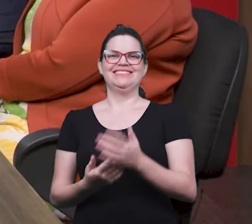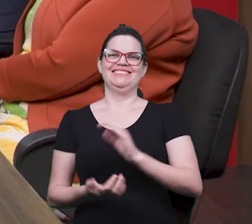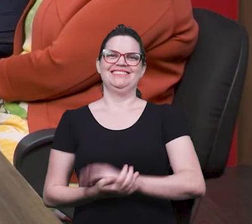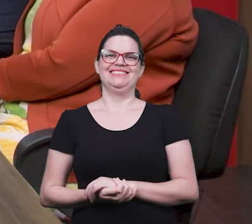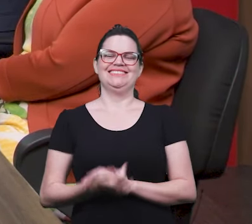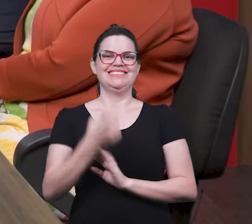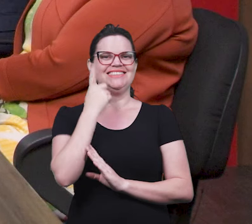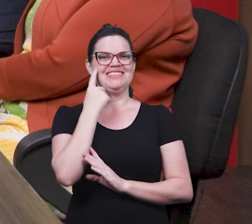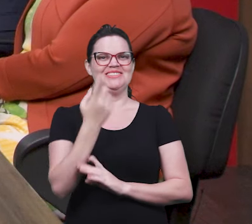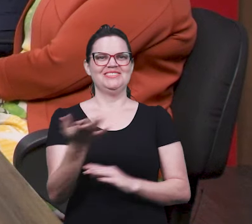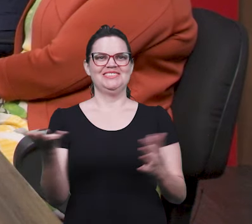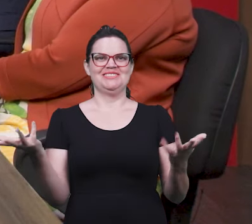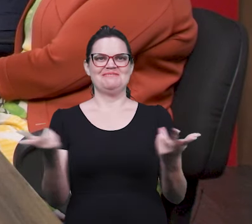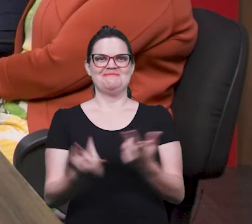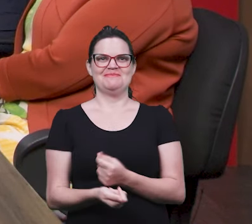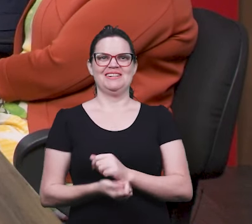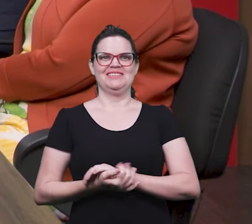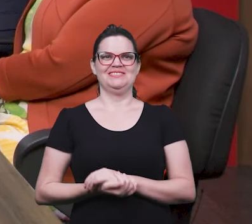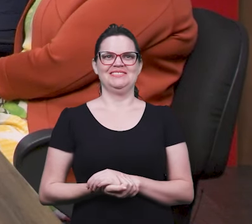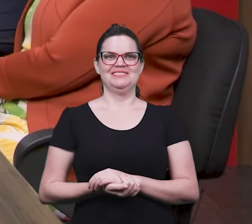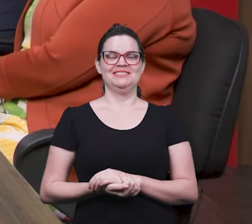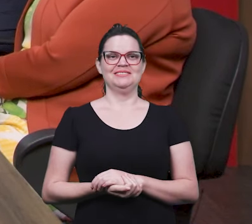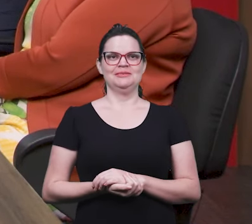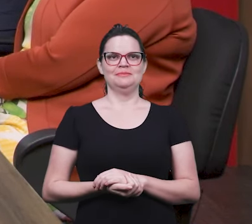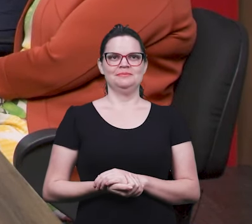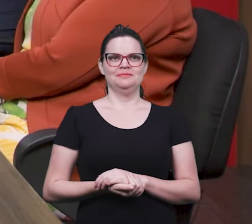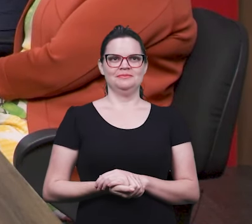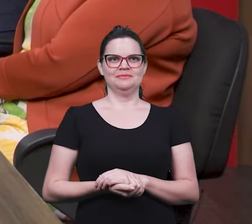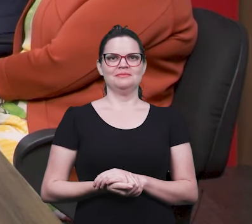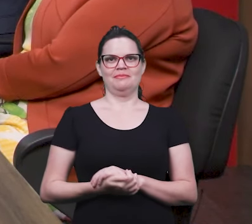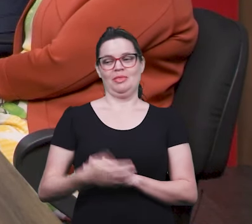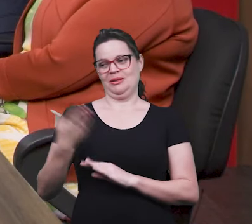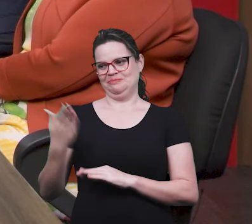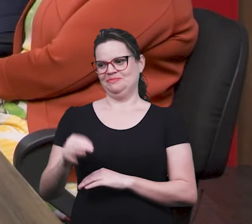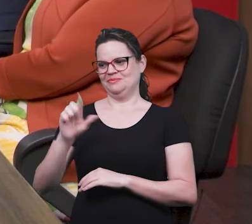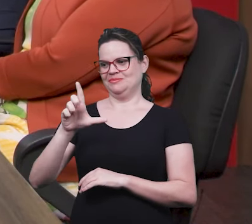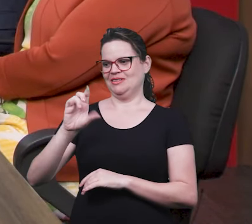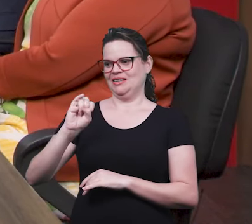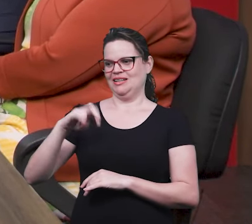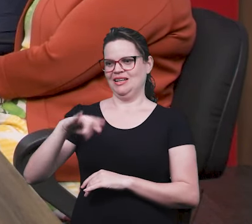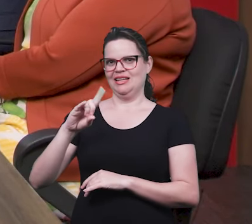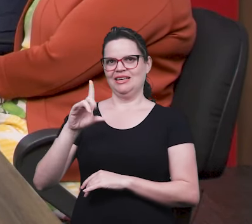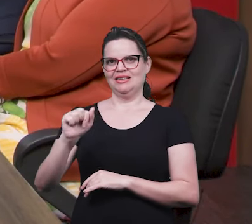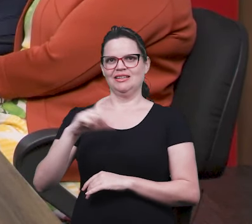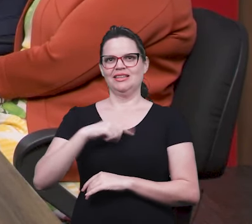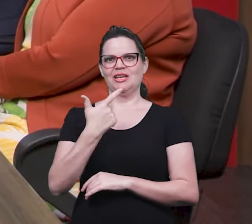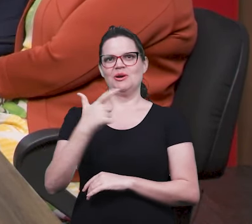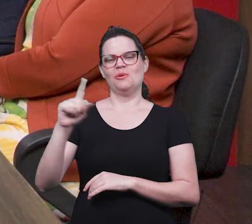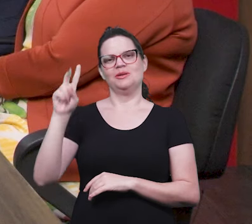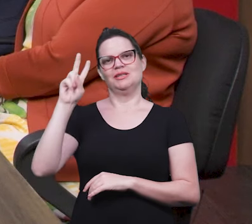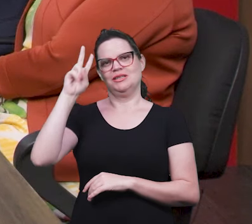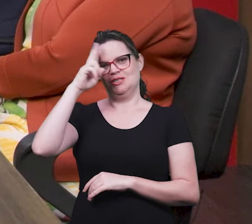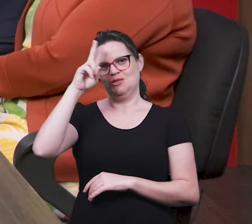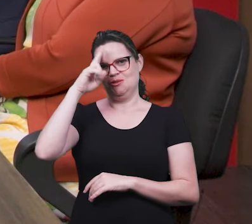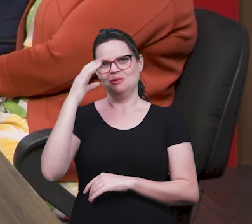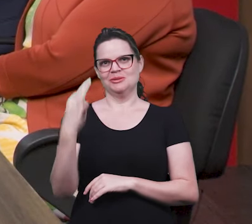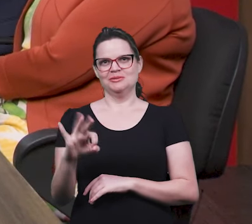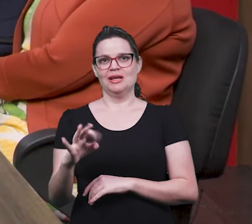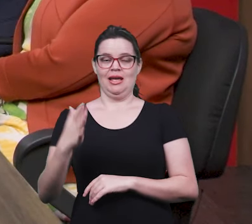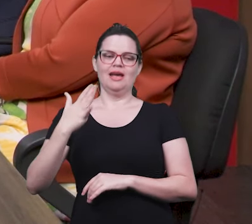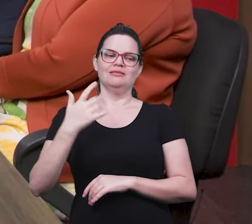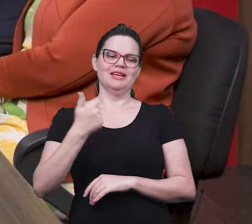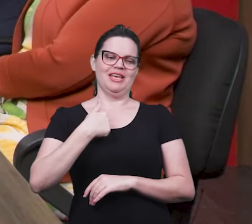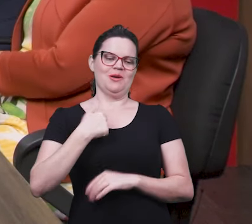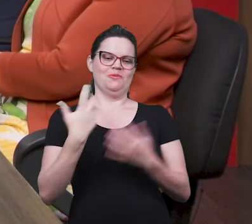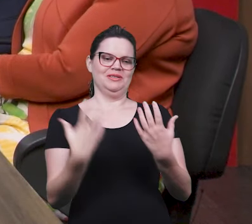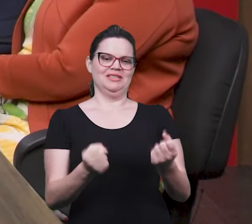muito maravilhosa. É. Isso. Então, Linda tem outras histórias, né, Linda? A minha conversão foi